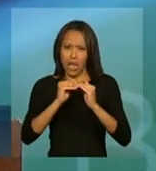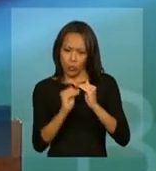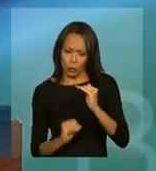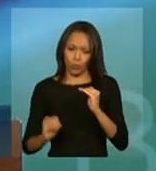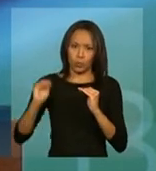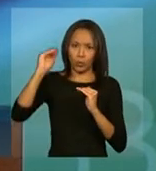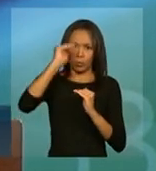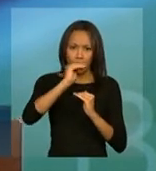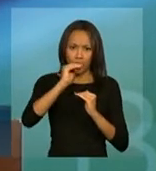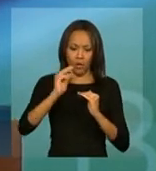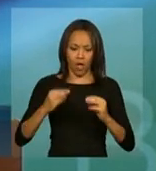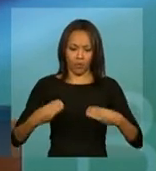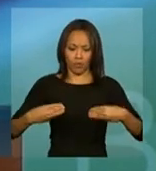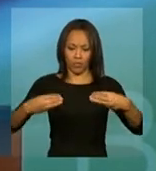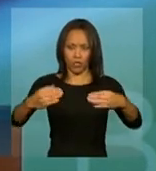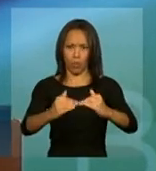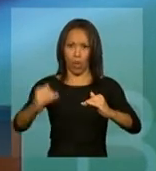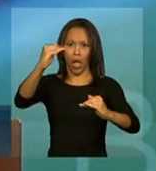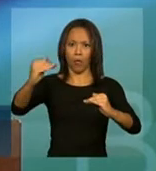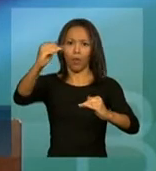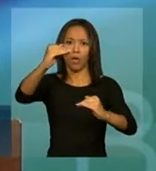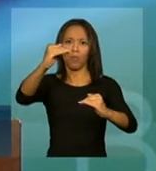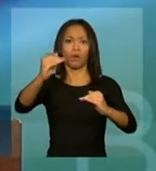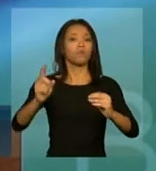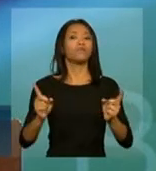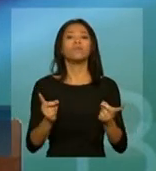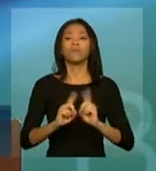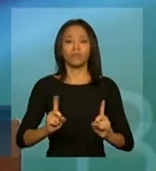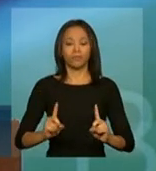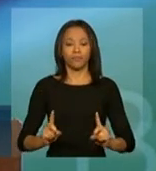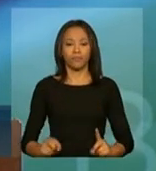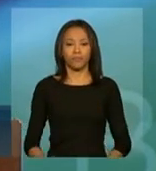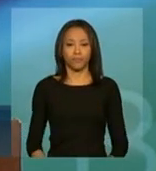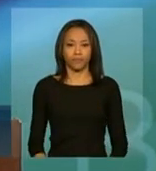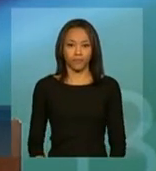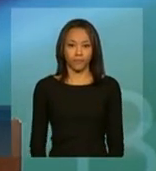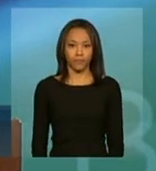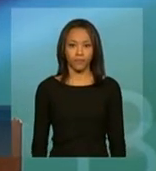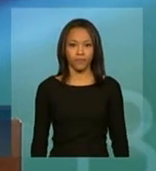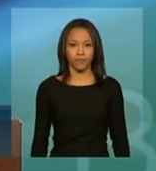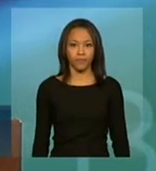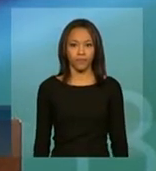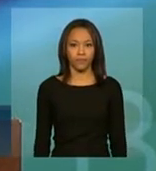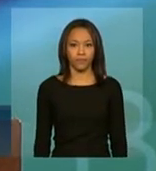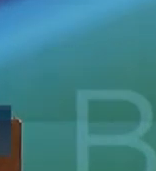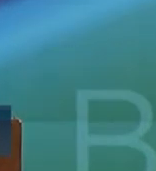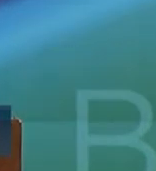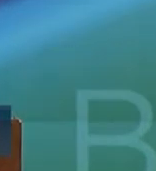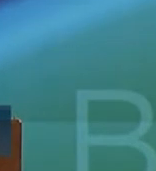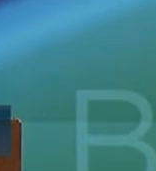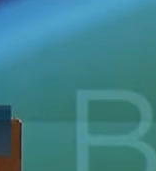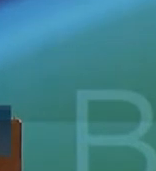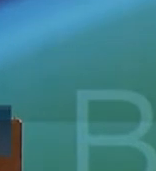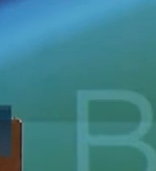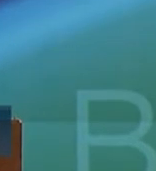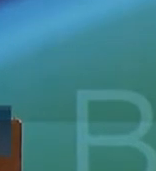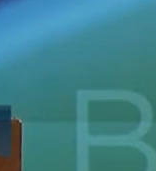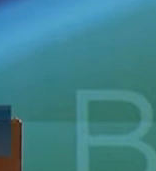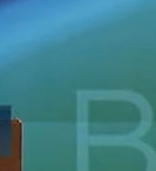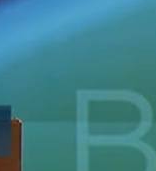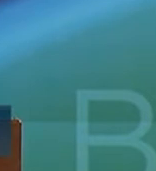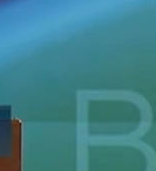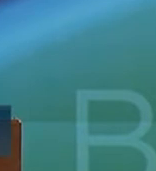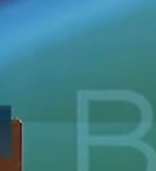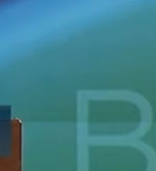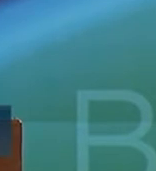superior aos demais ministérios, nem lhe confere prerrogativas autônomas, que não sejam diretamente derivadas e